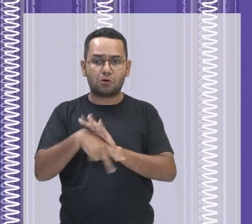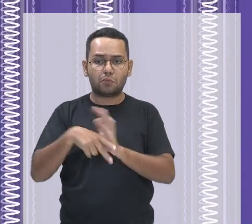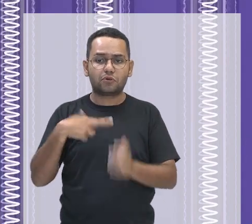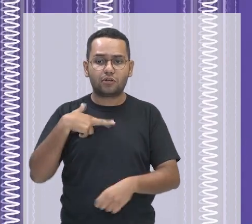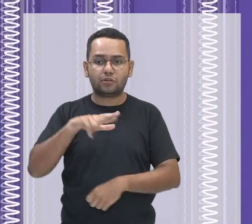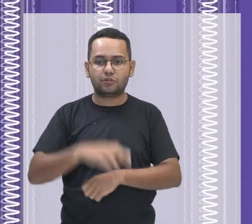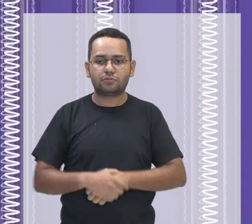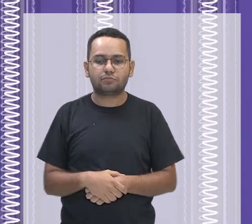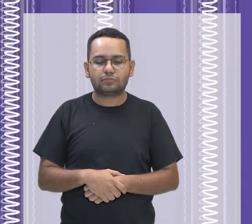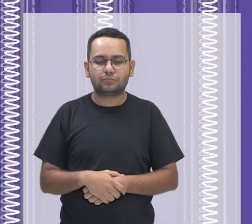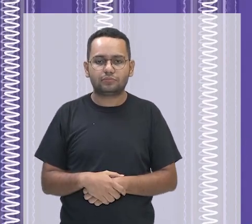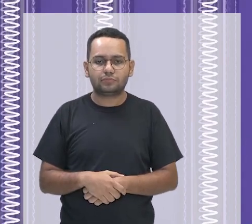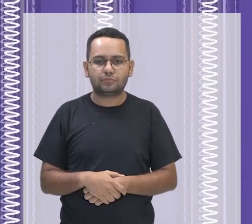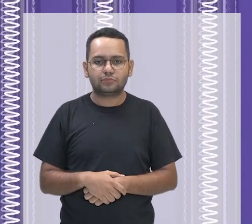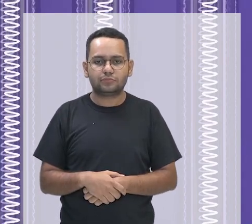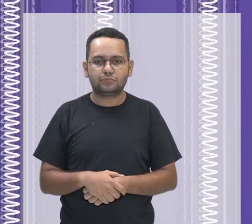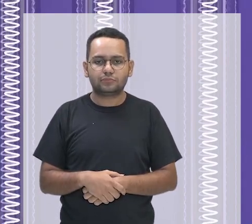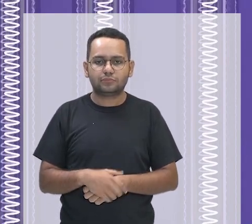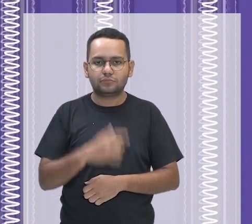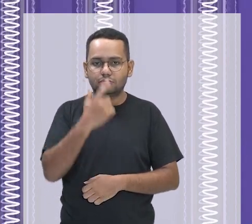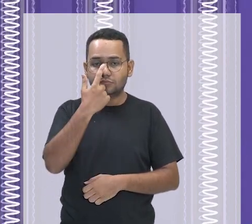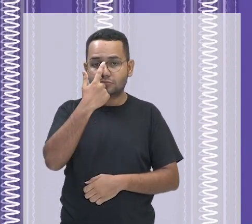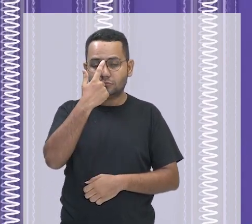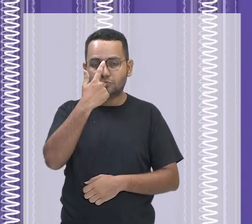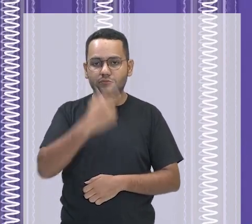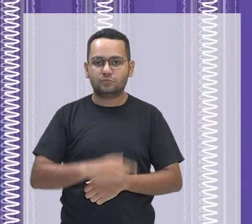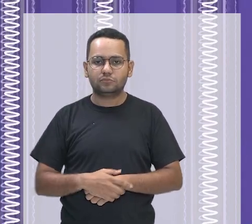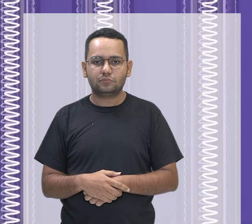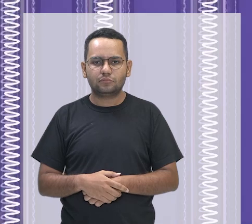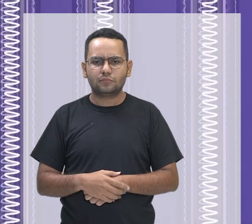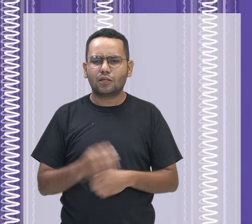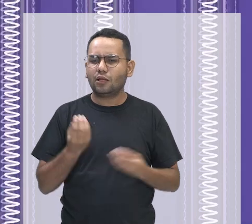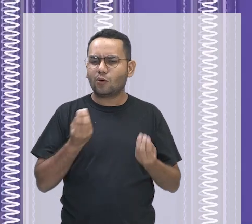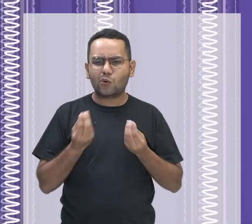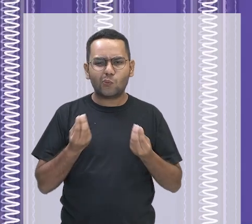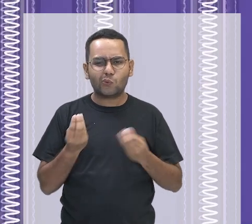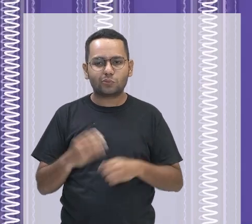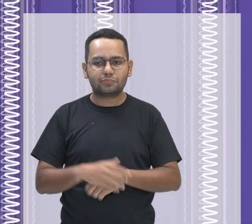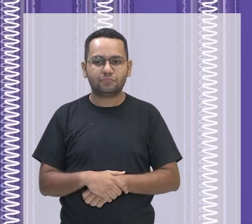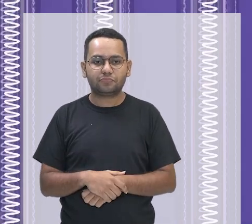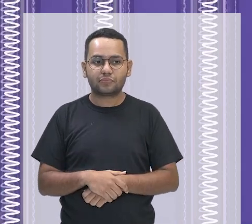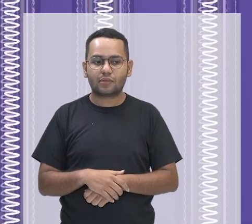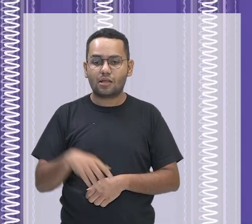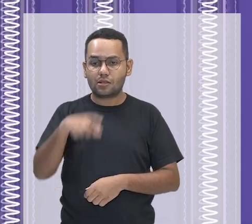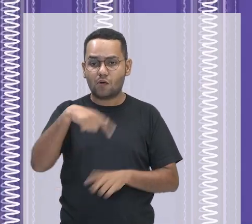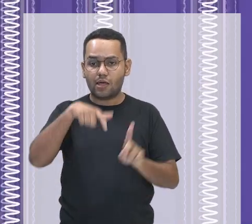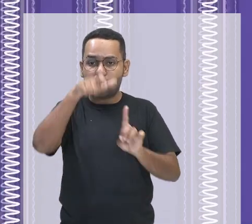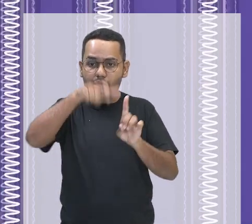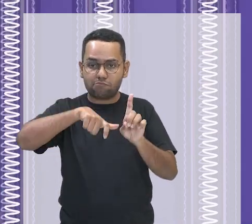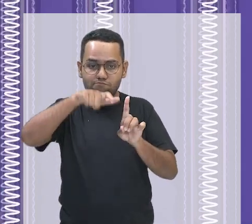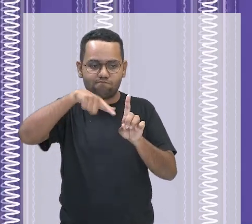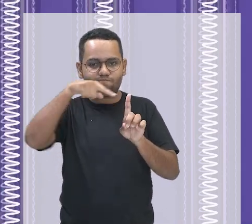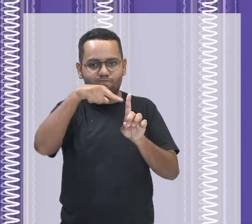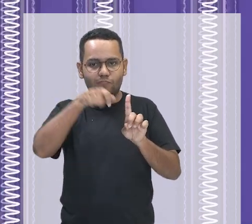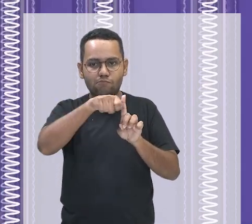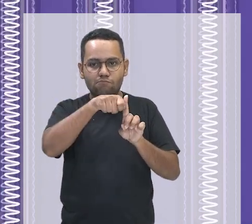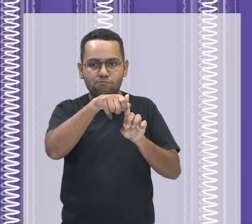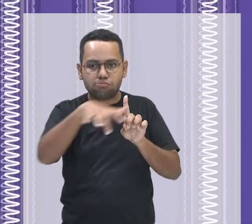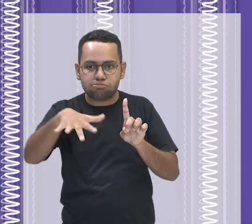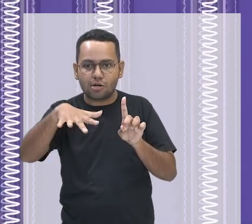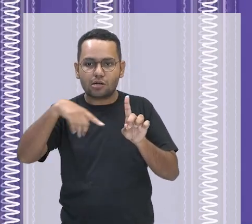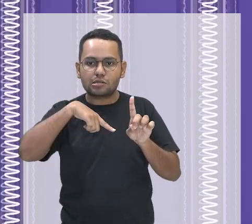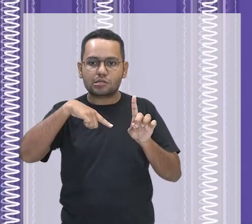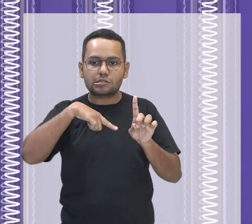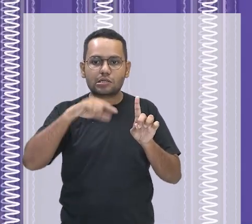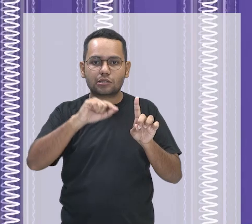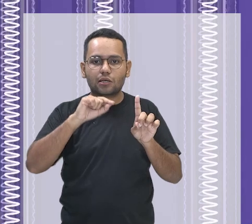e os líderes religiosos. Por quê? Porque por meio do ensinamento deles, por meio da doutrina, da